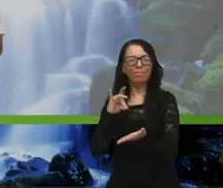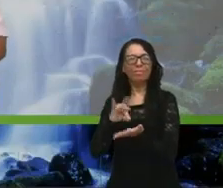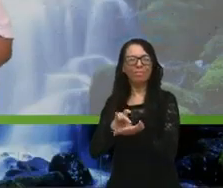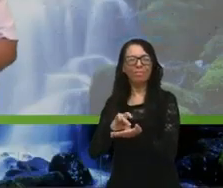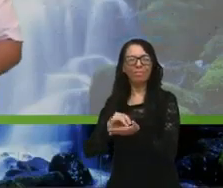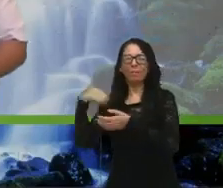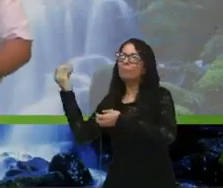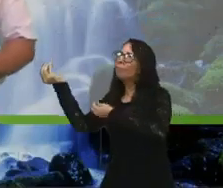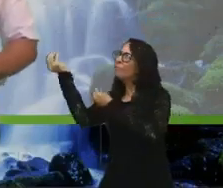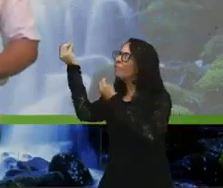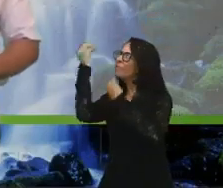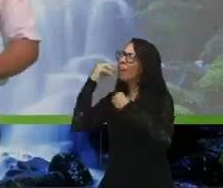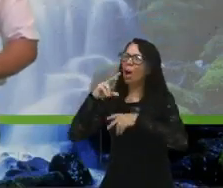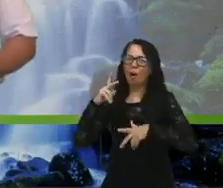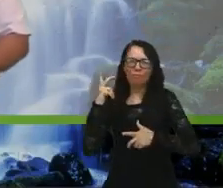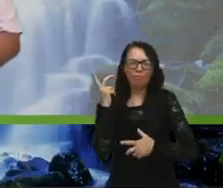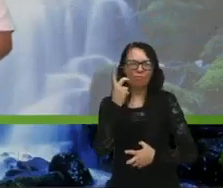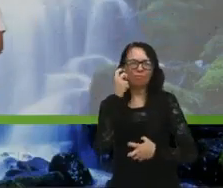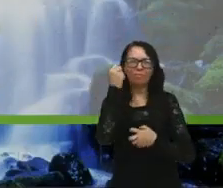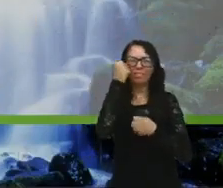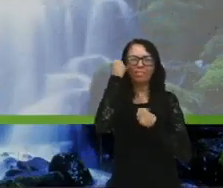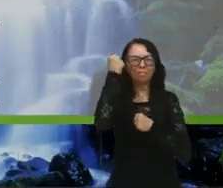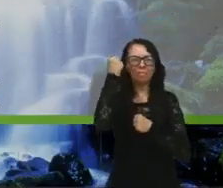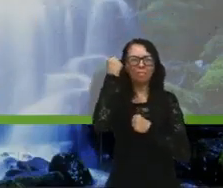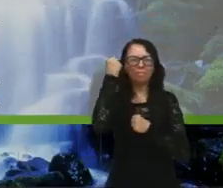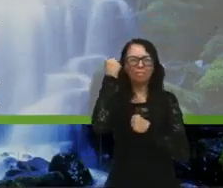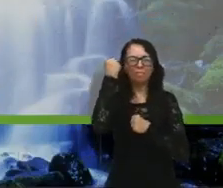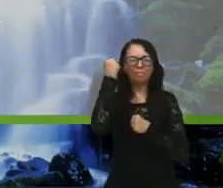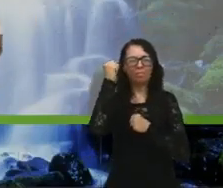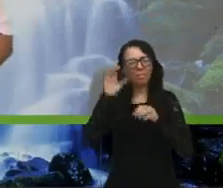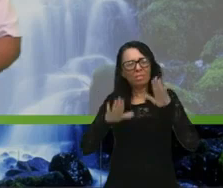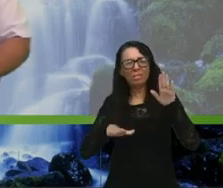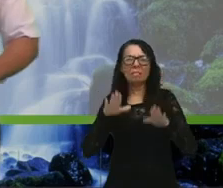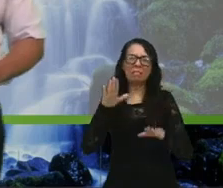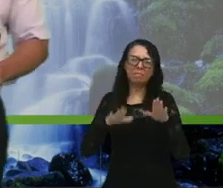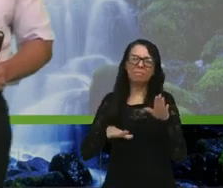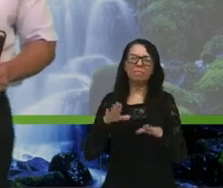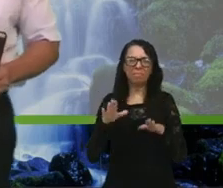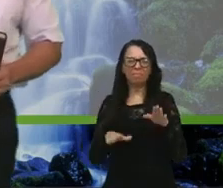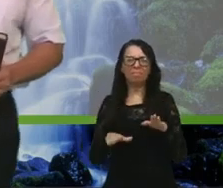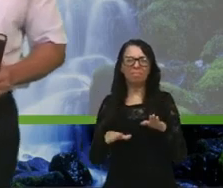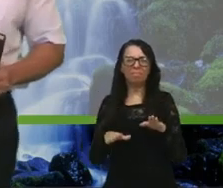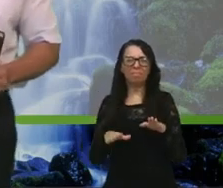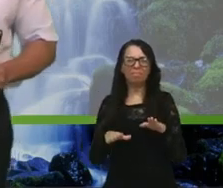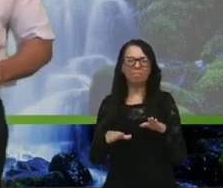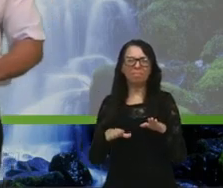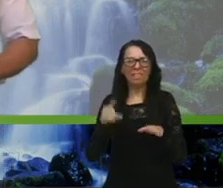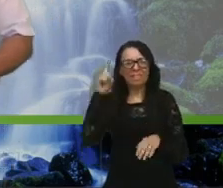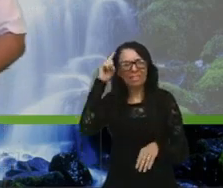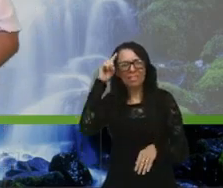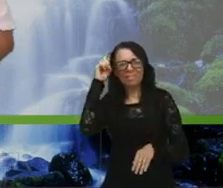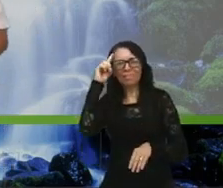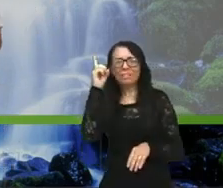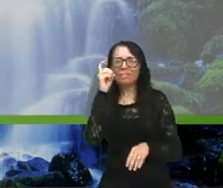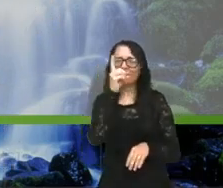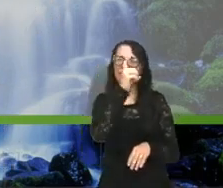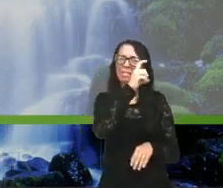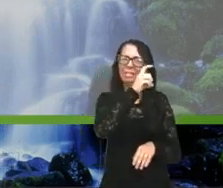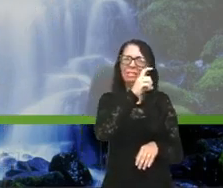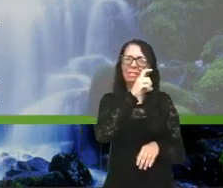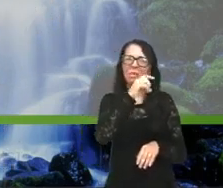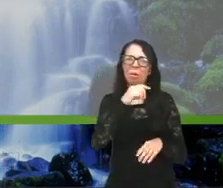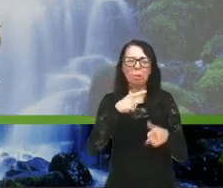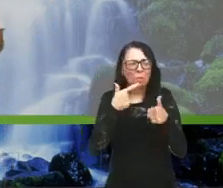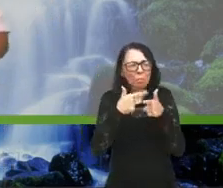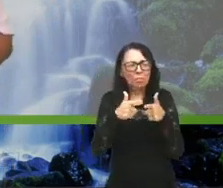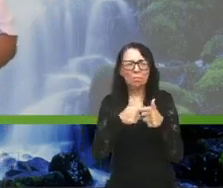mesmo que as coisas não estejam fáceis, mesmo que a pressão seja muito grande,